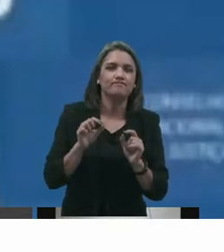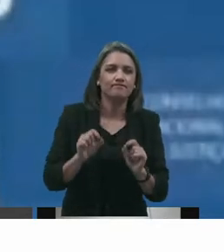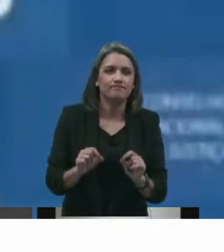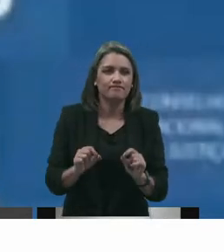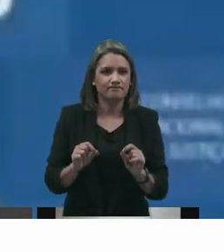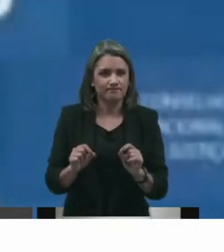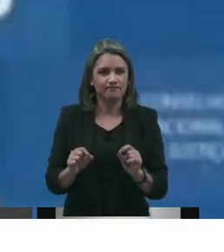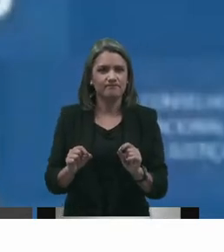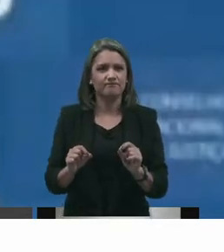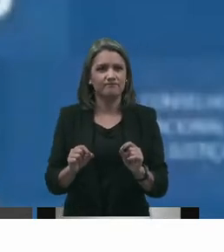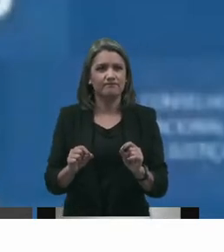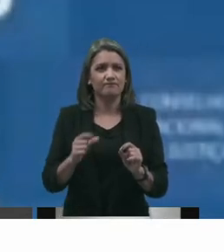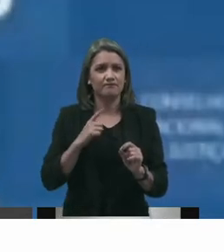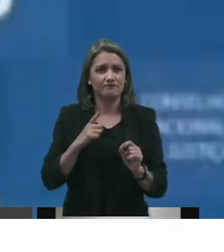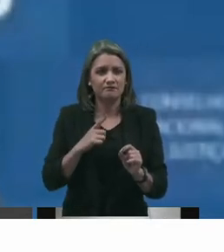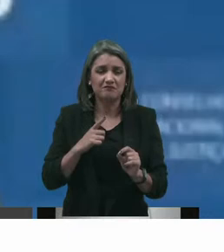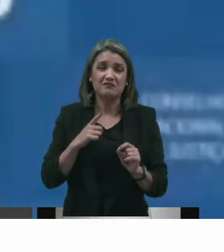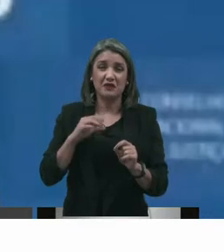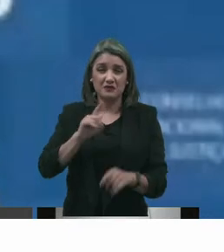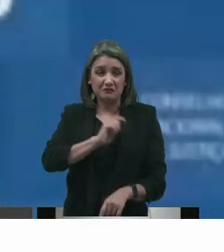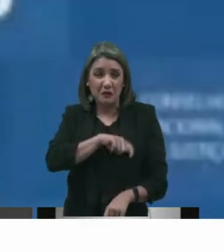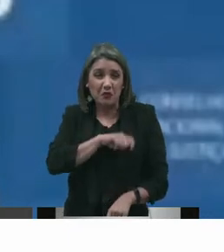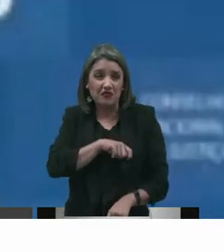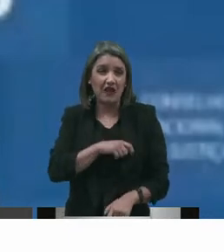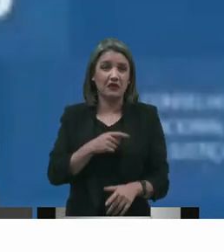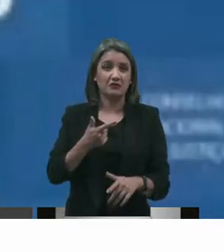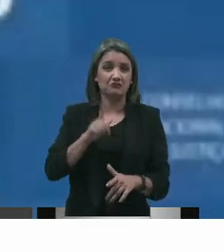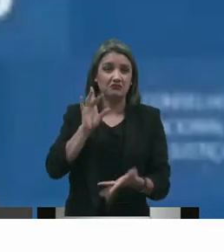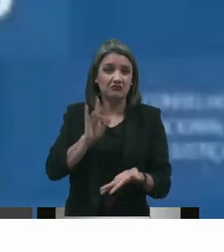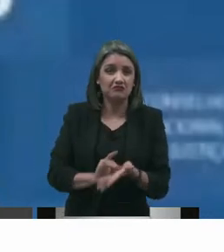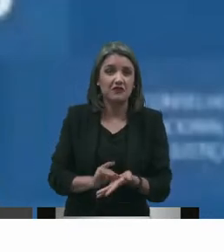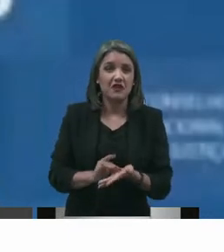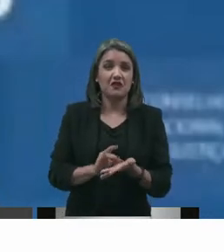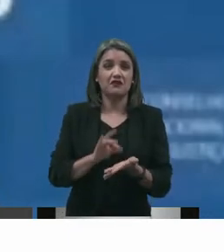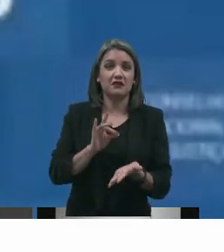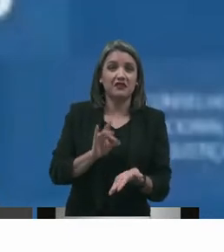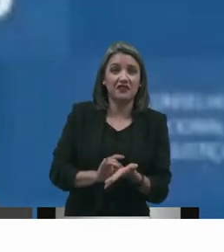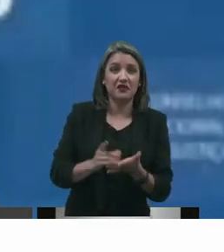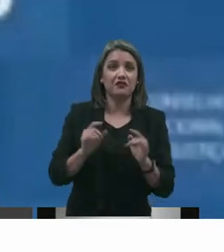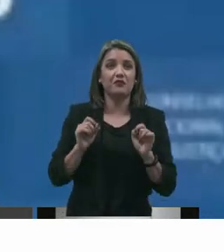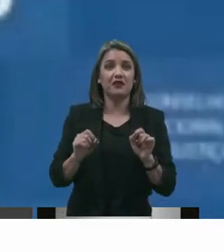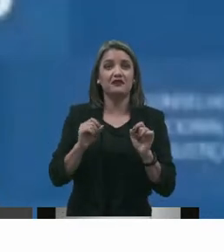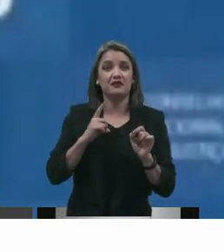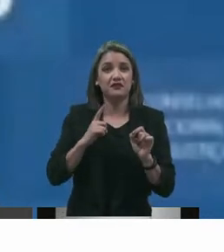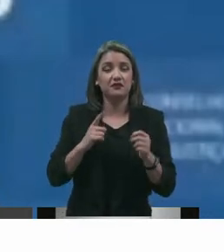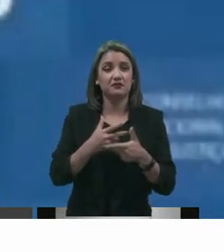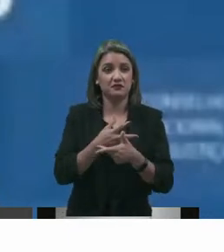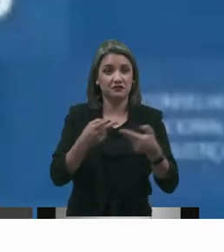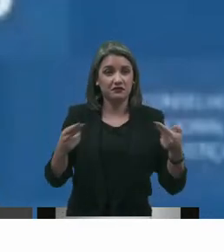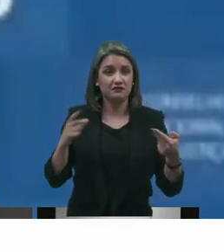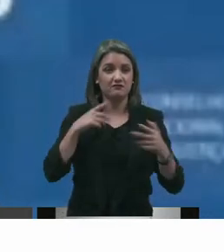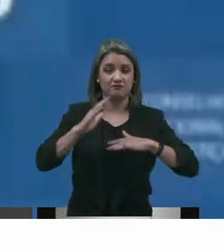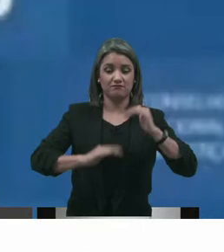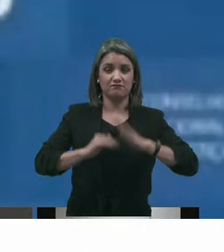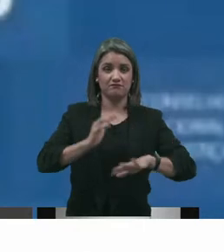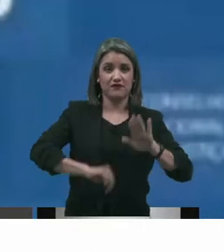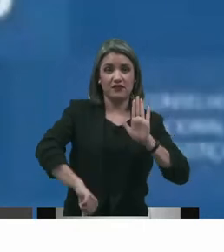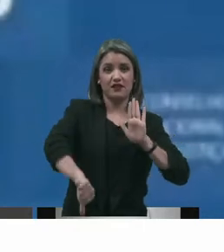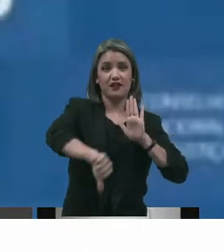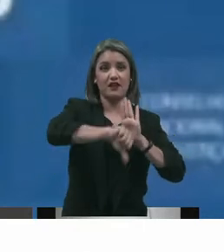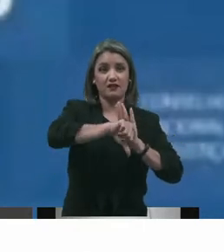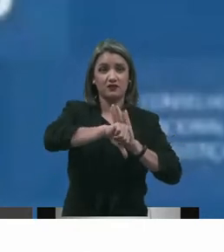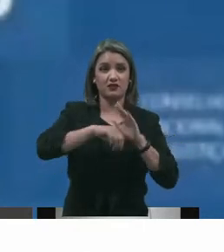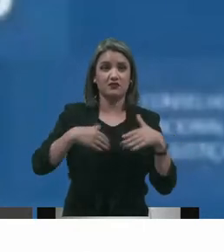malsão, intuito perverso ou desonesto. Sem a presença desse elemento anímico, não se há de cogitar da prática de crime, mas